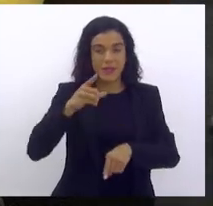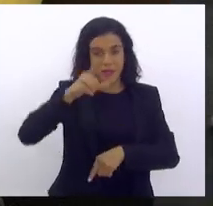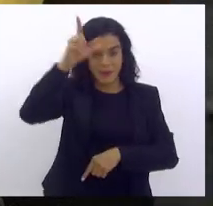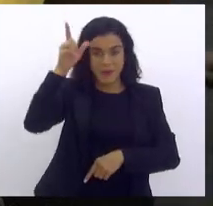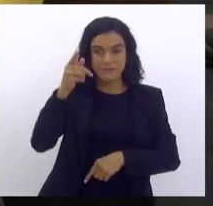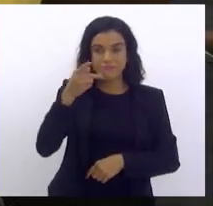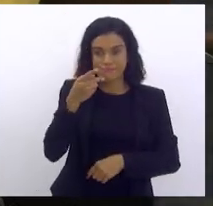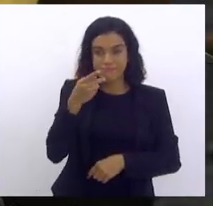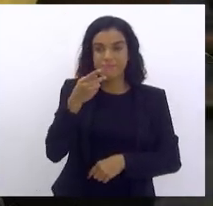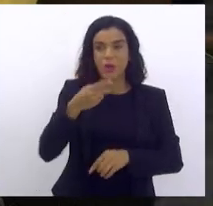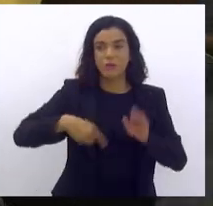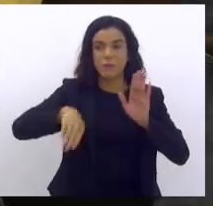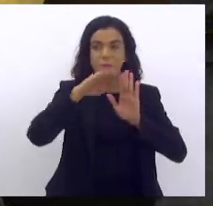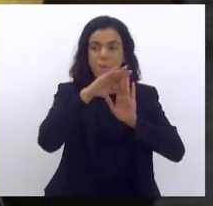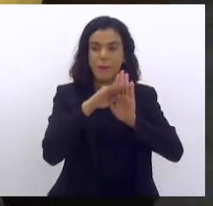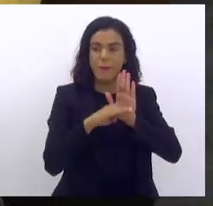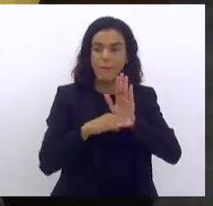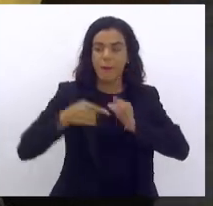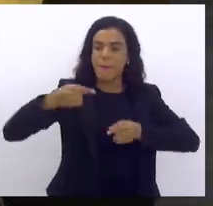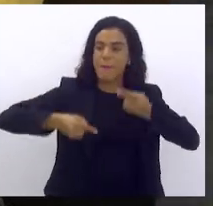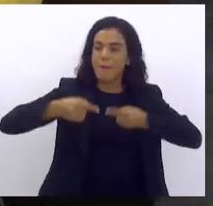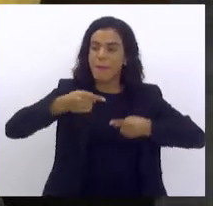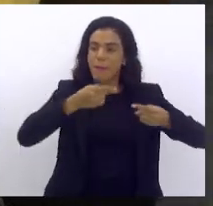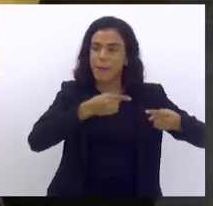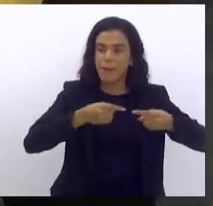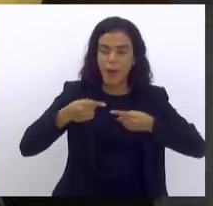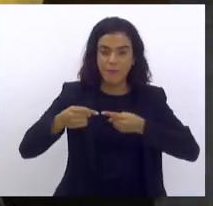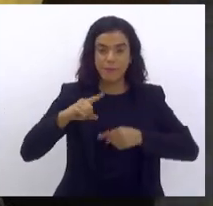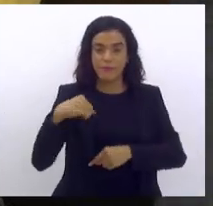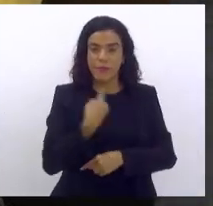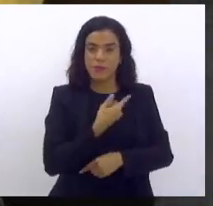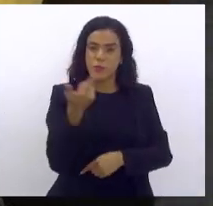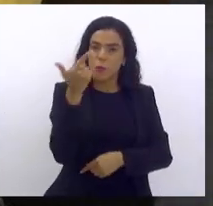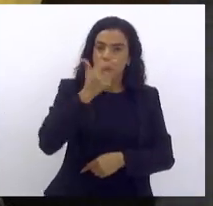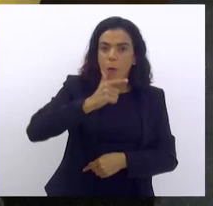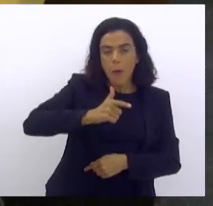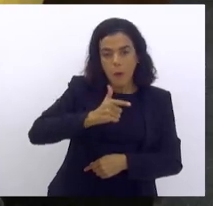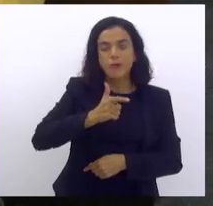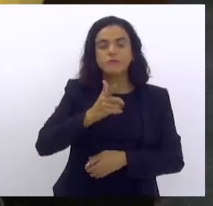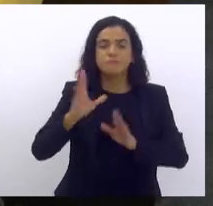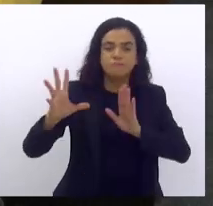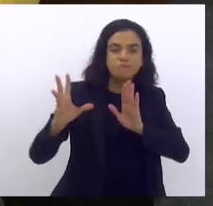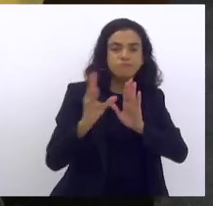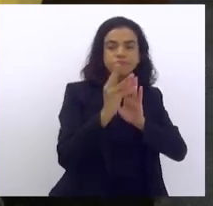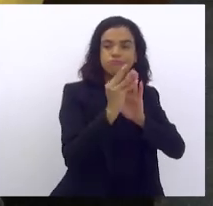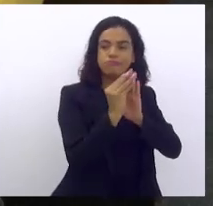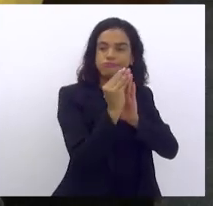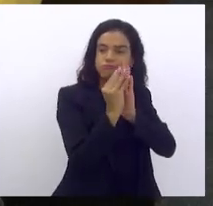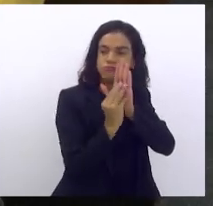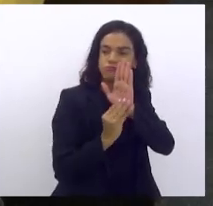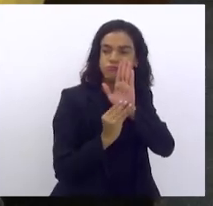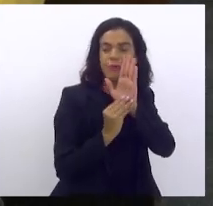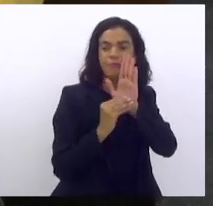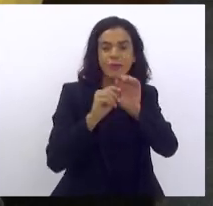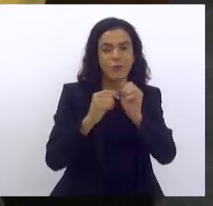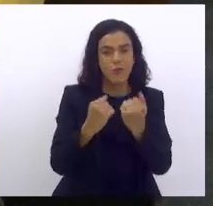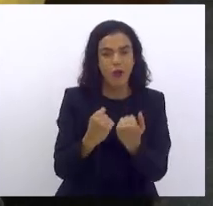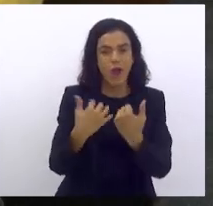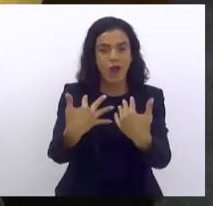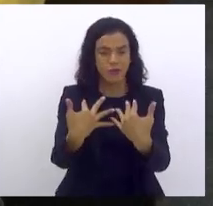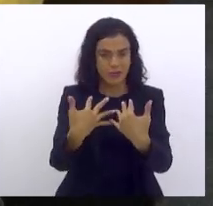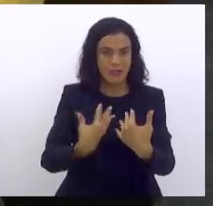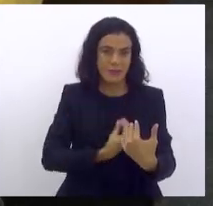em trazer à pauta esse tema e da gente ter conseguido incluir, a partir da audiência pública,